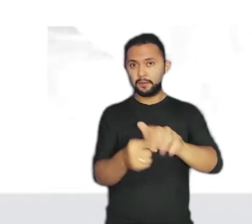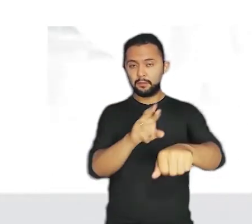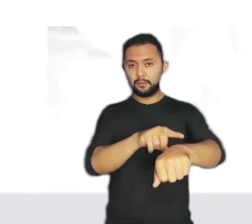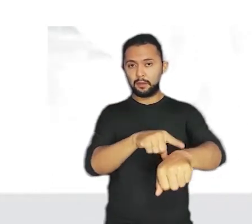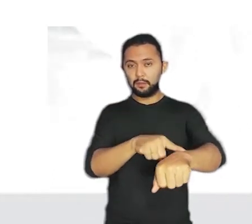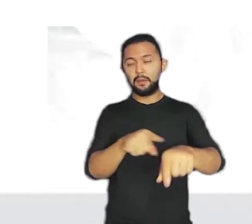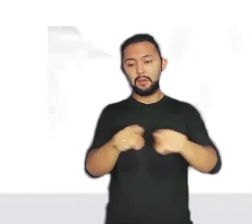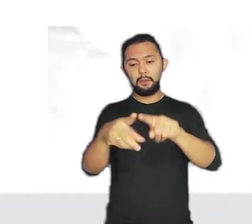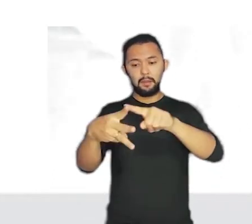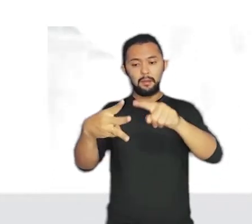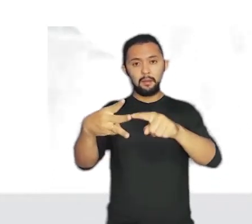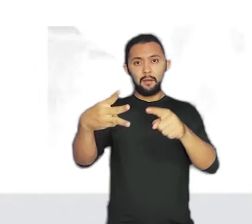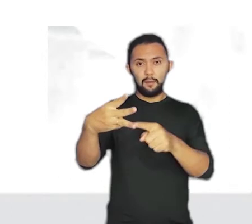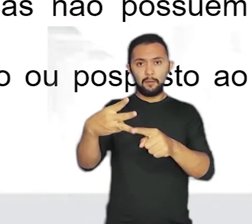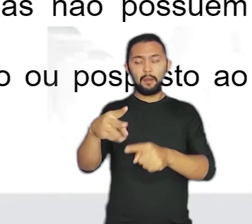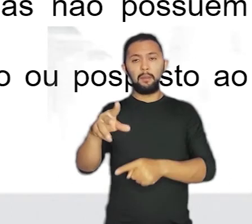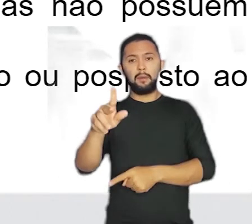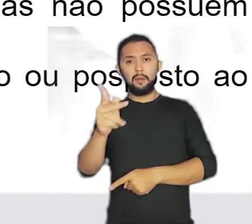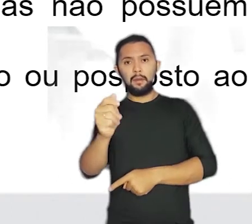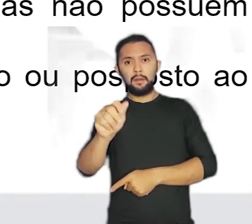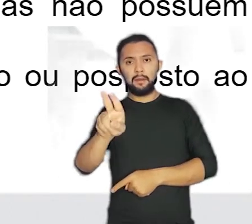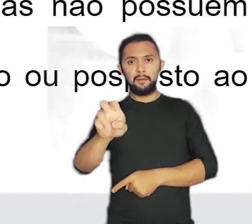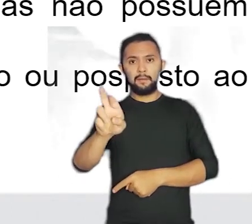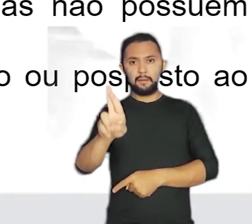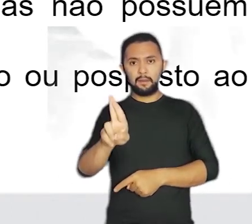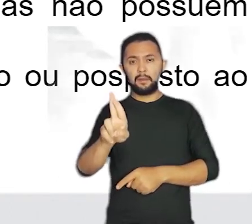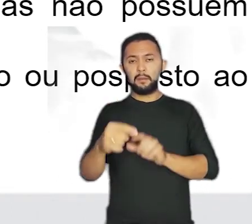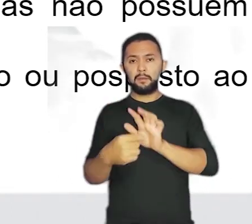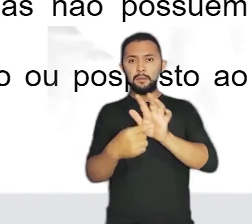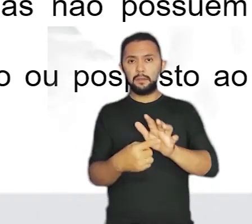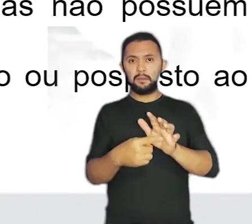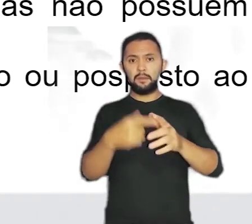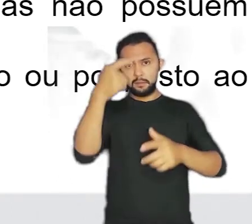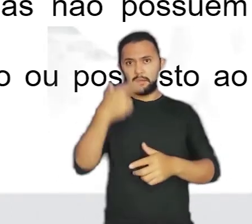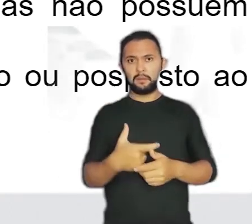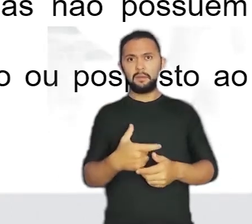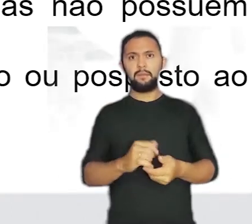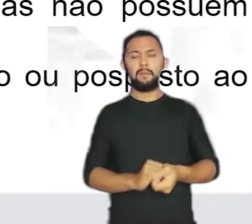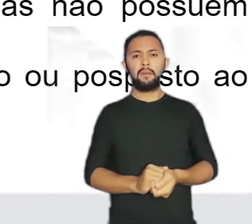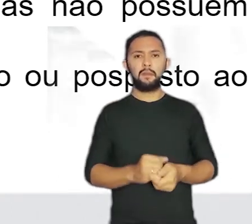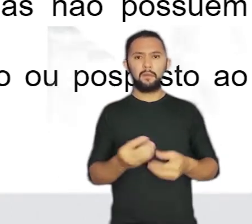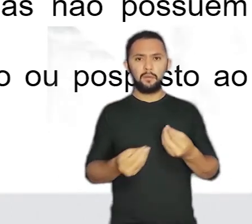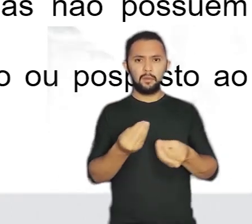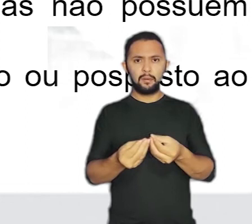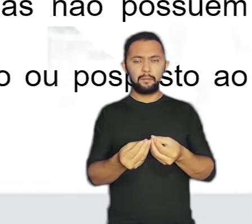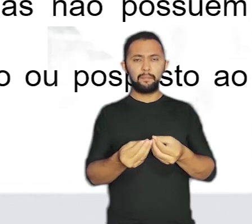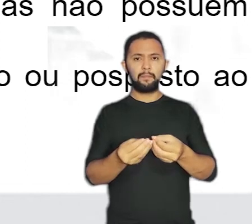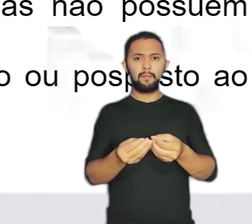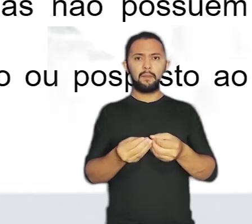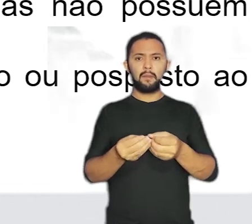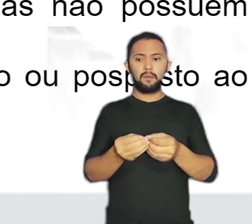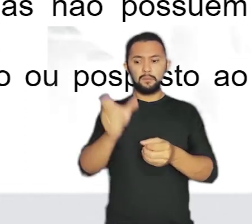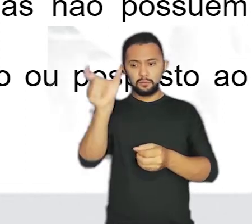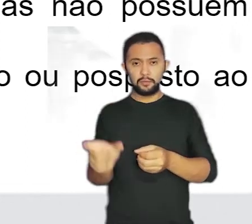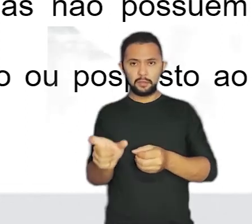haver no sentido de existir, tá bom? Então, resumo aí sobre o sujeito. Então, eu vi que o sujeito, assim como o predicado,